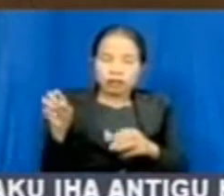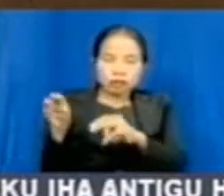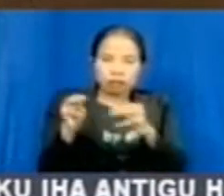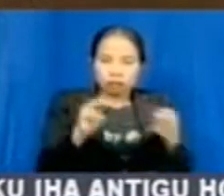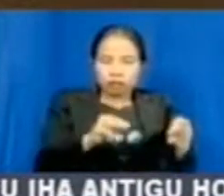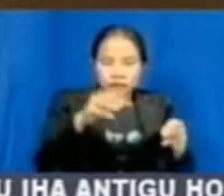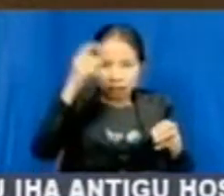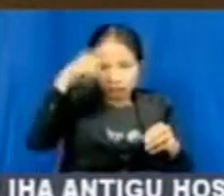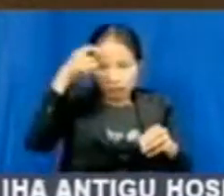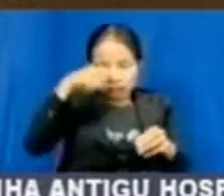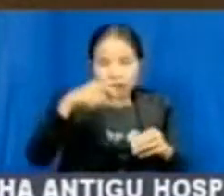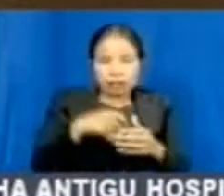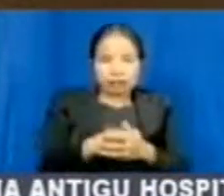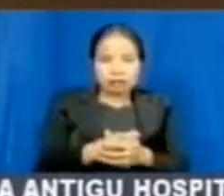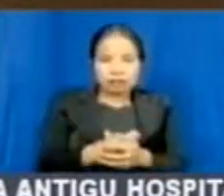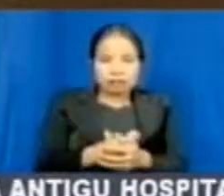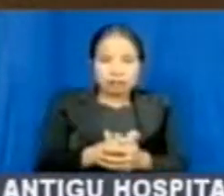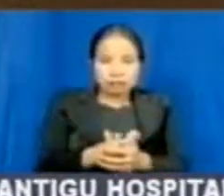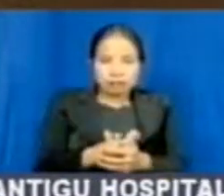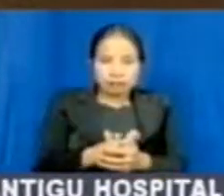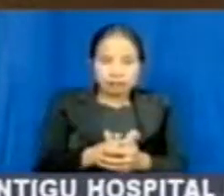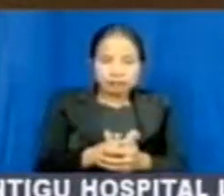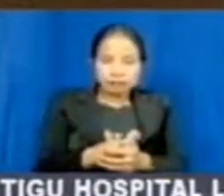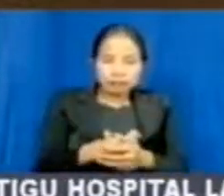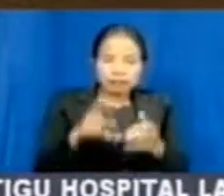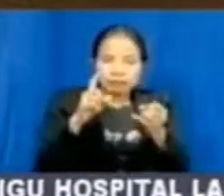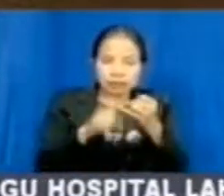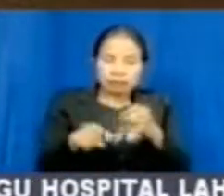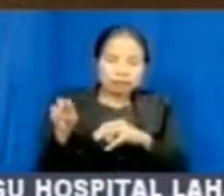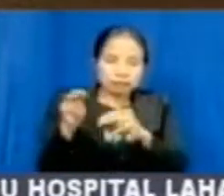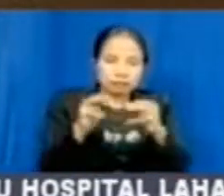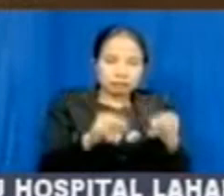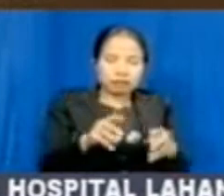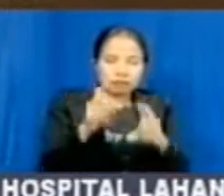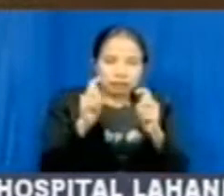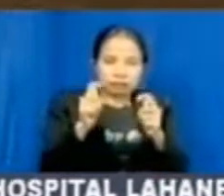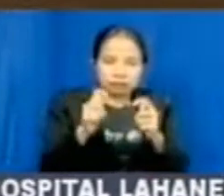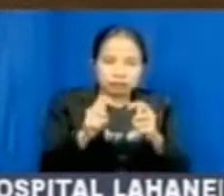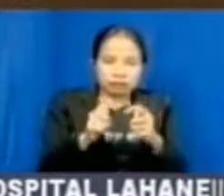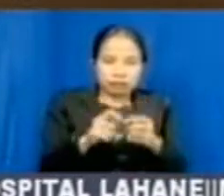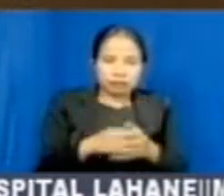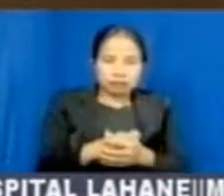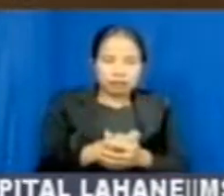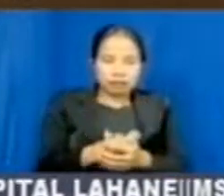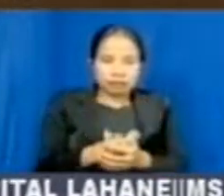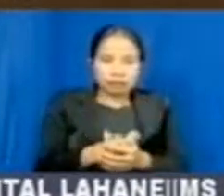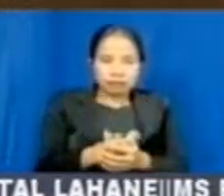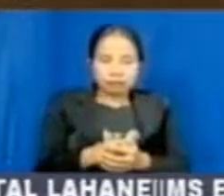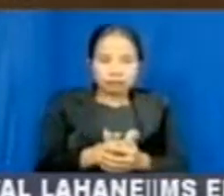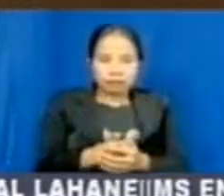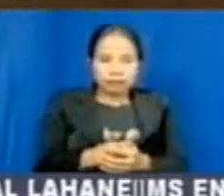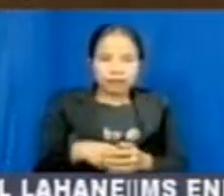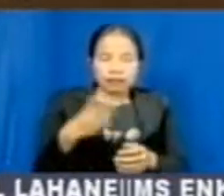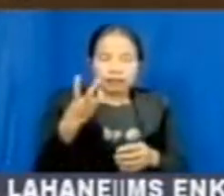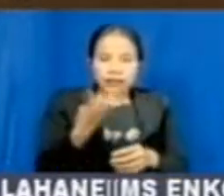conhecimento usa pre e post test. E inclusive mudança 10% de conhecimento. Então,